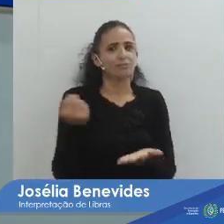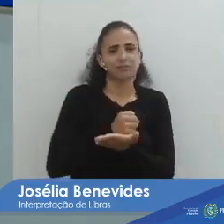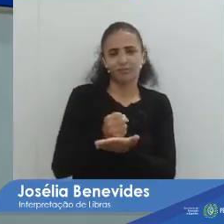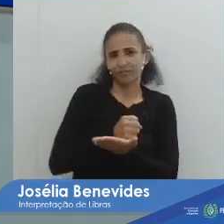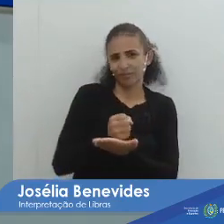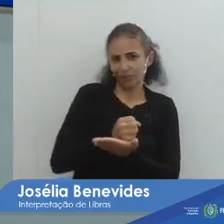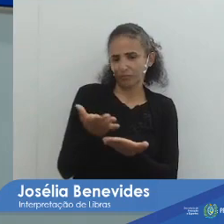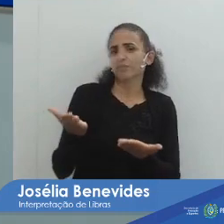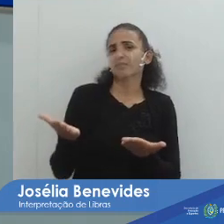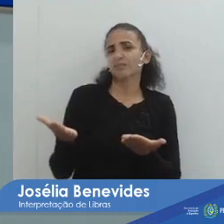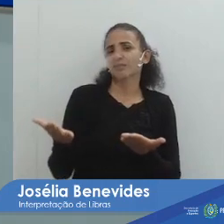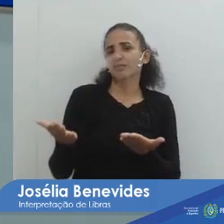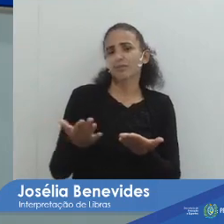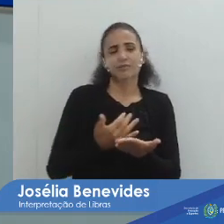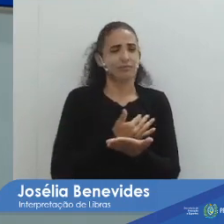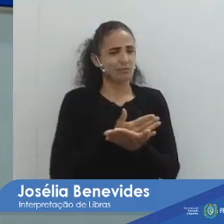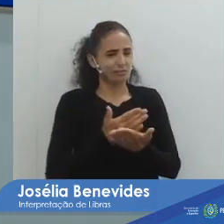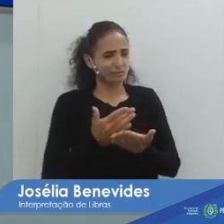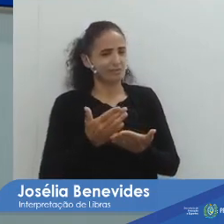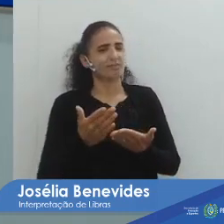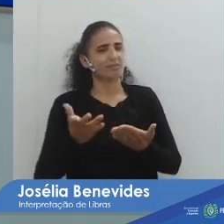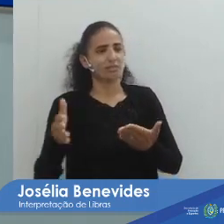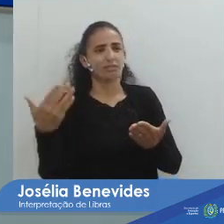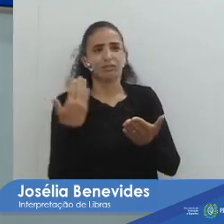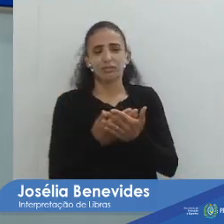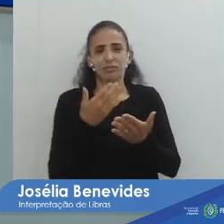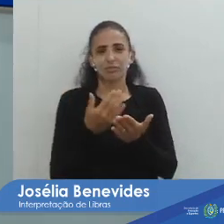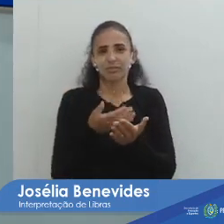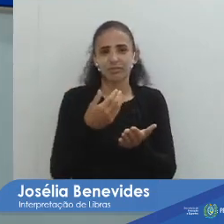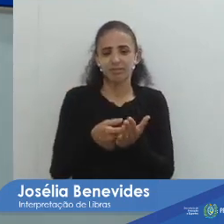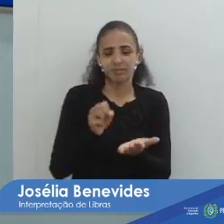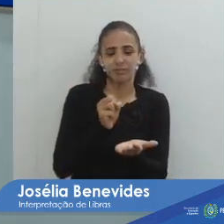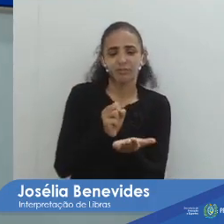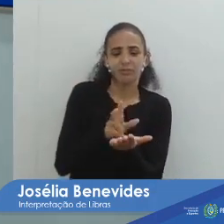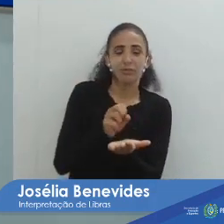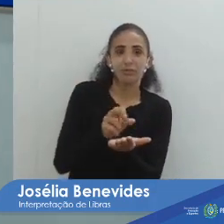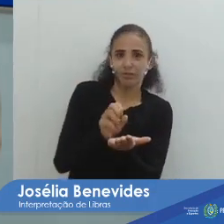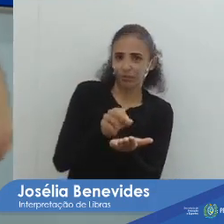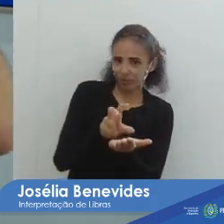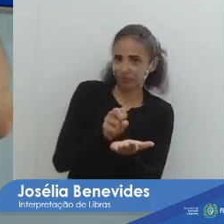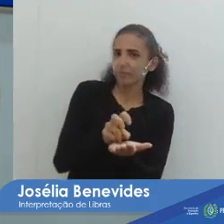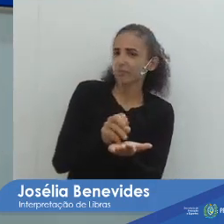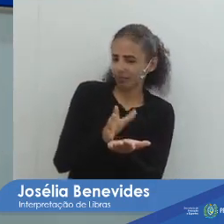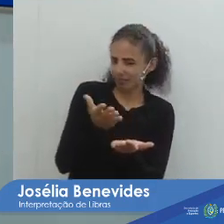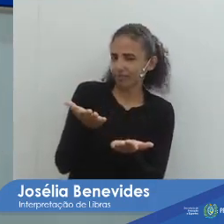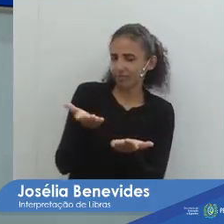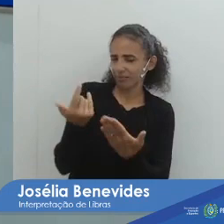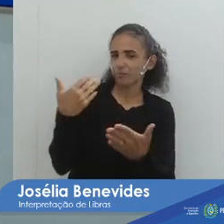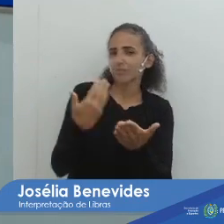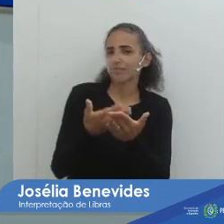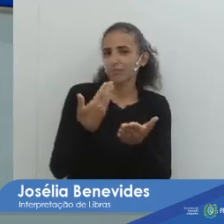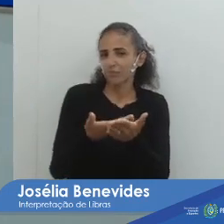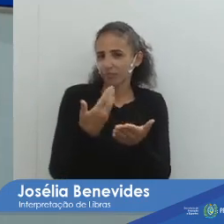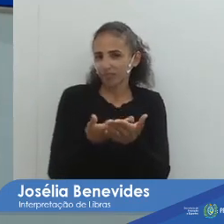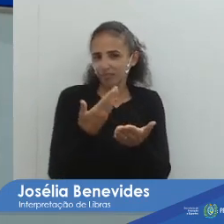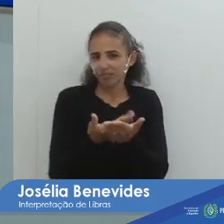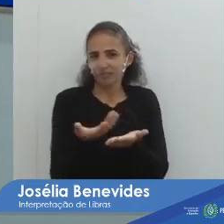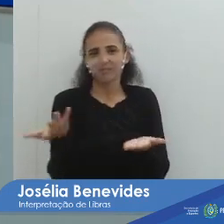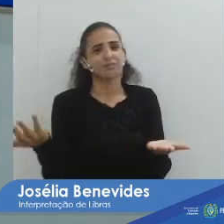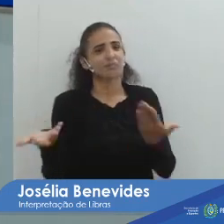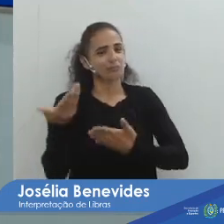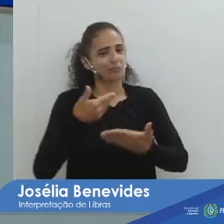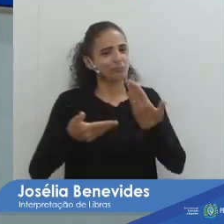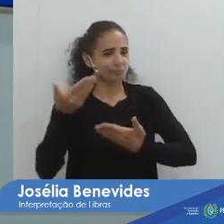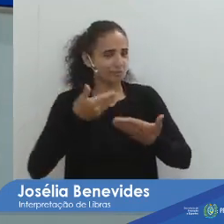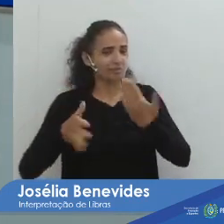pouquinho, mas pra gente começar a jogar, ó, primeiro entra, ó, no canal Educa PE, porque é lá que a gente vai jogar.